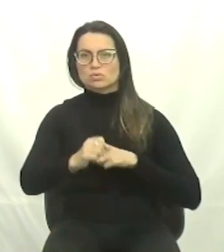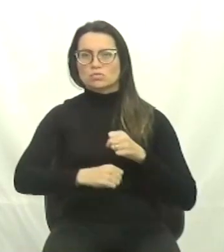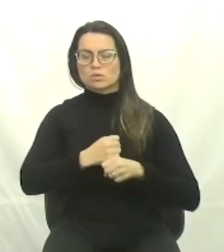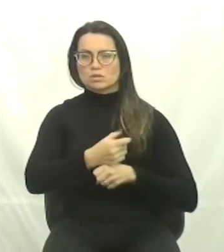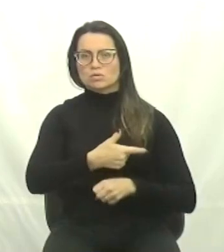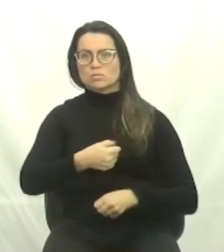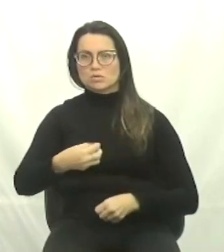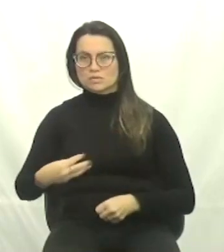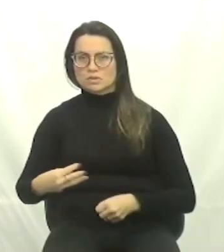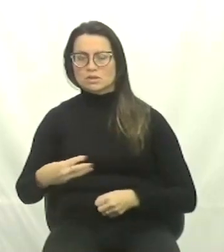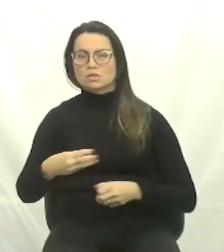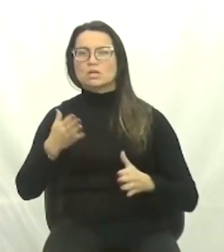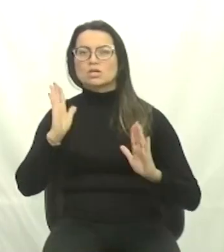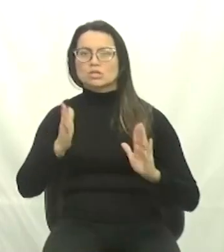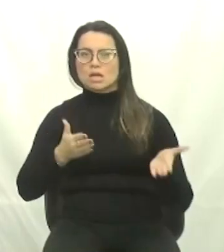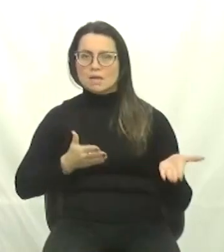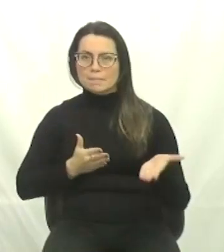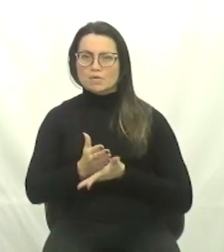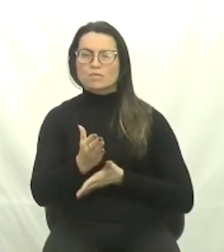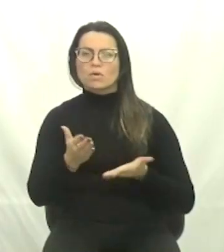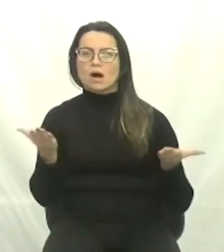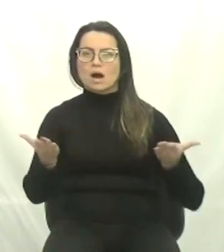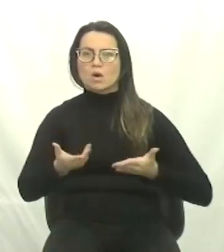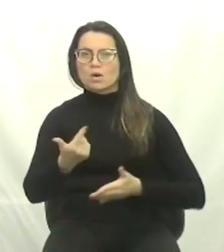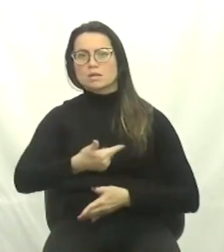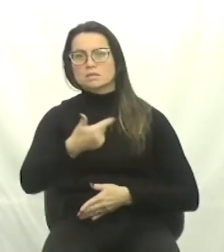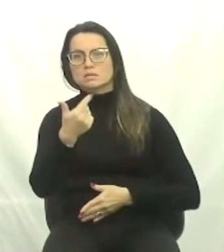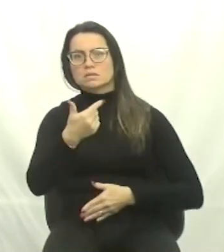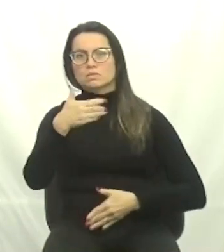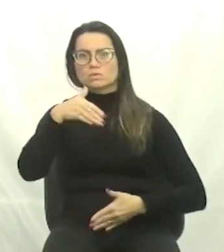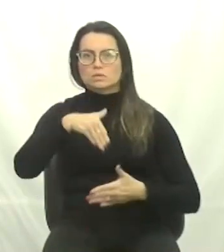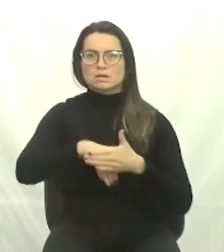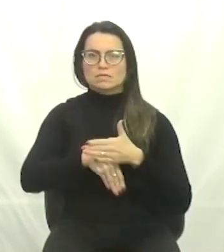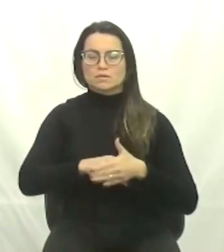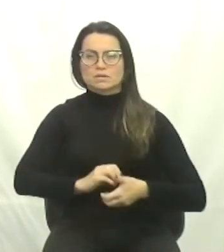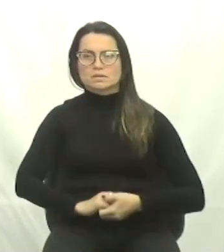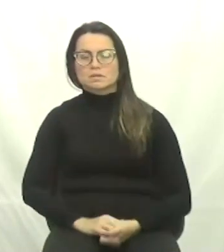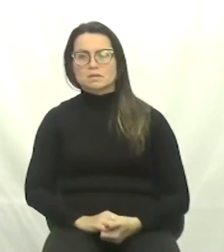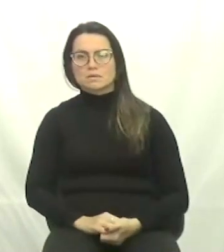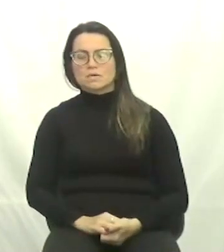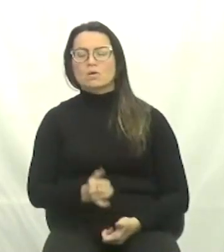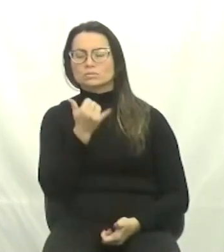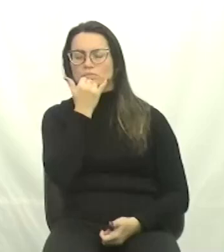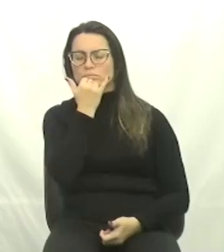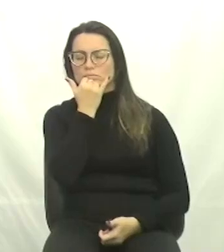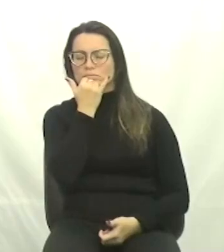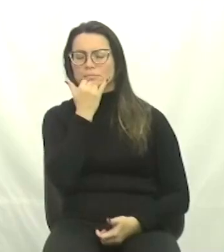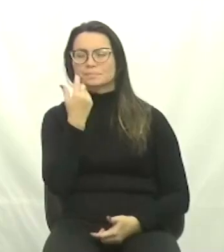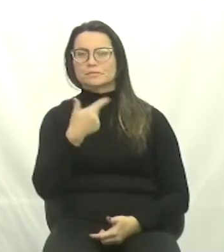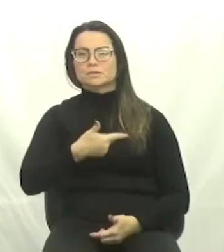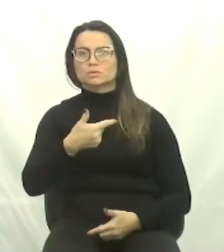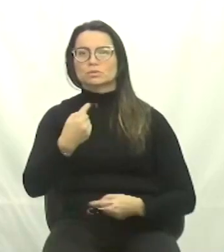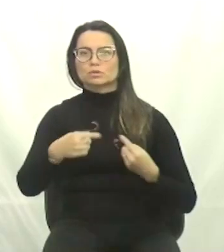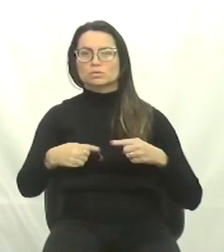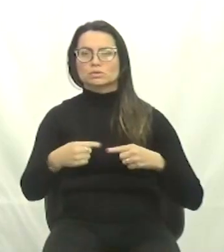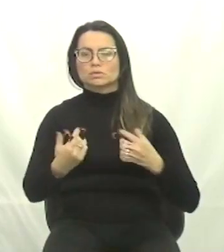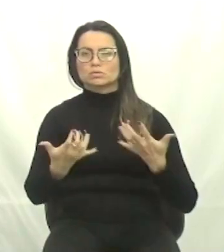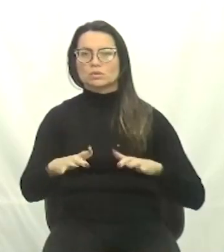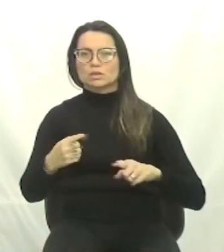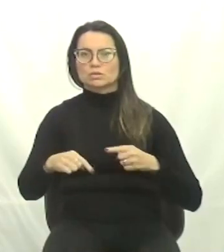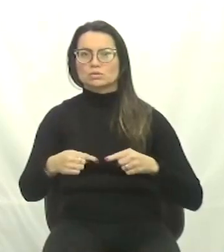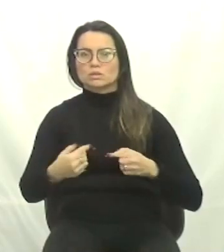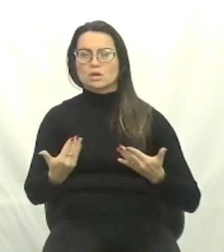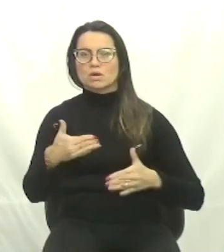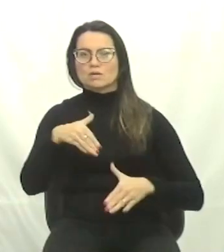7/6/2023, sendo aprovado. Agora, o projeto está em segunda discussão. Não havendo quem queira discutir, o projeto